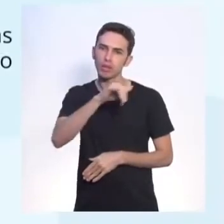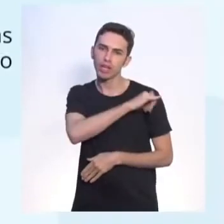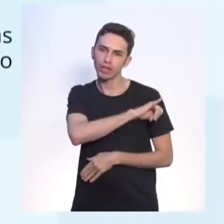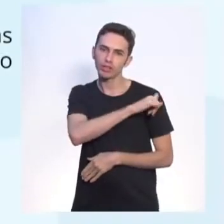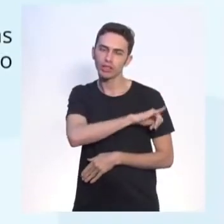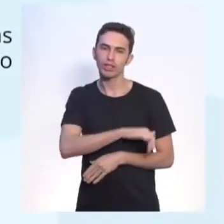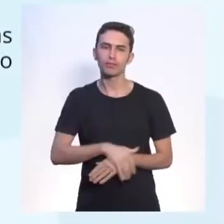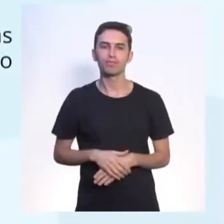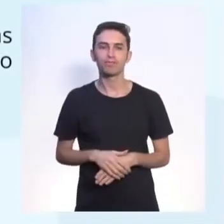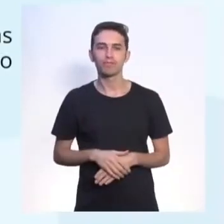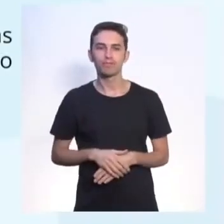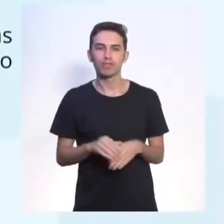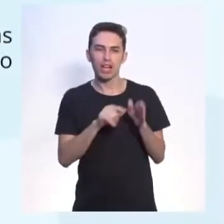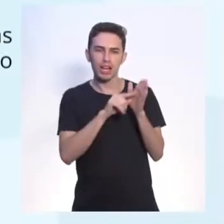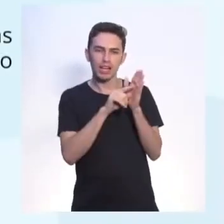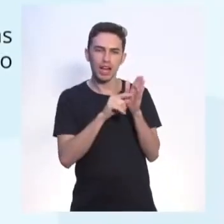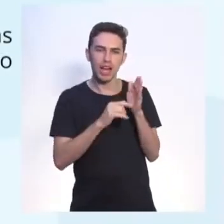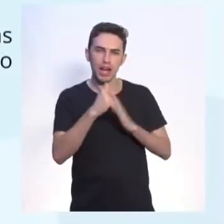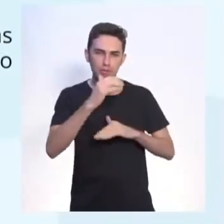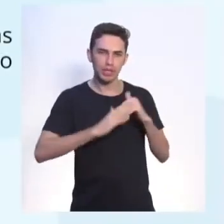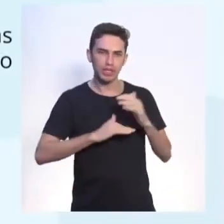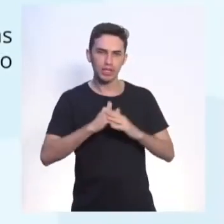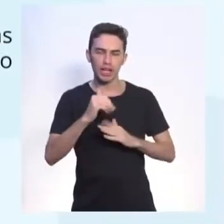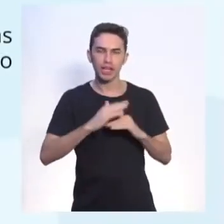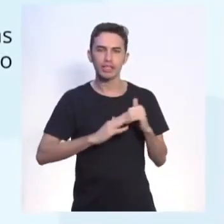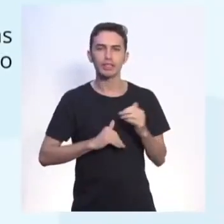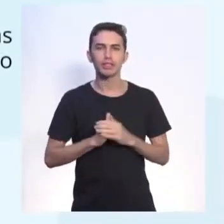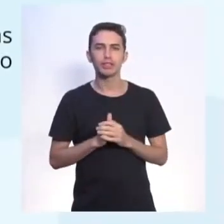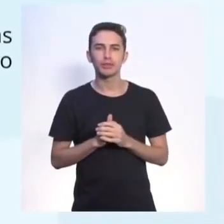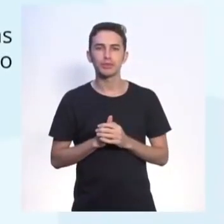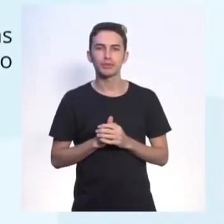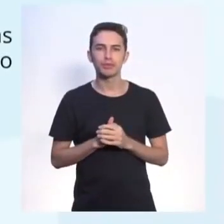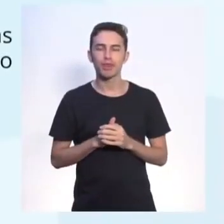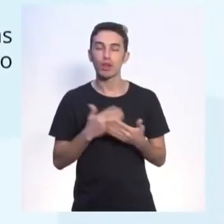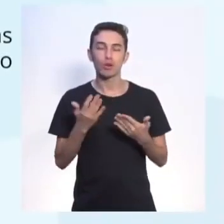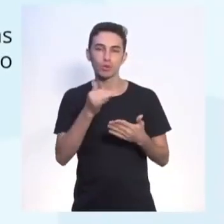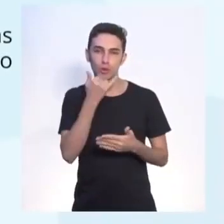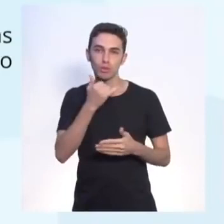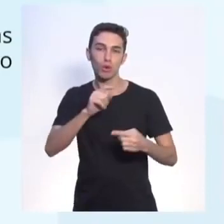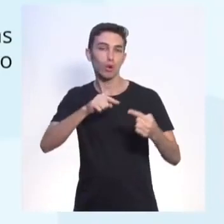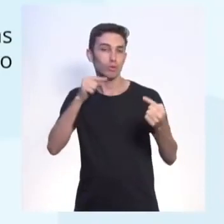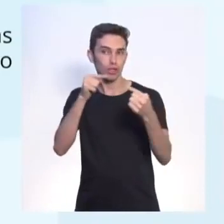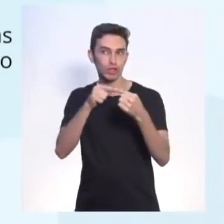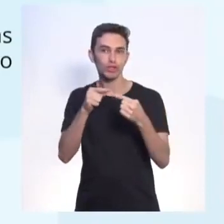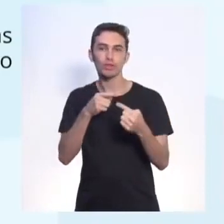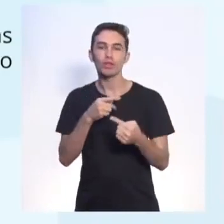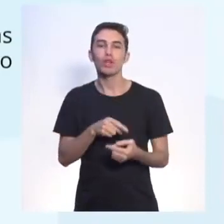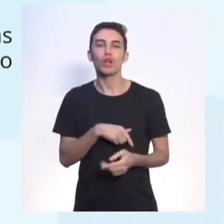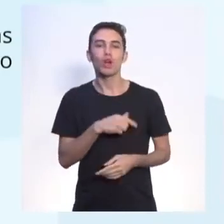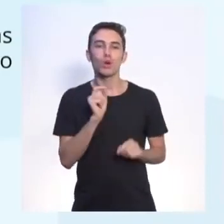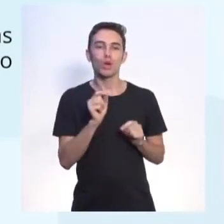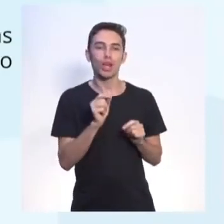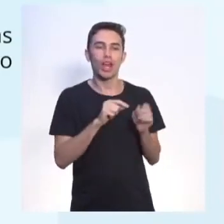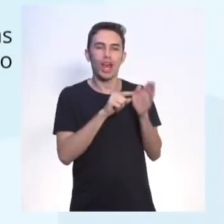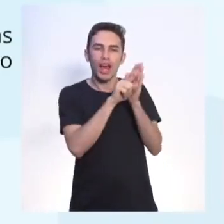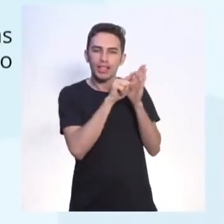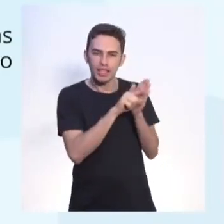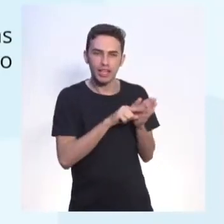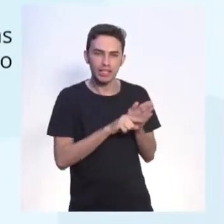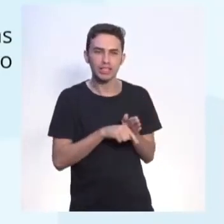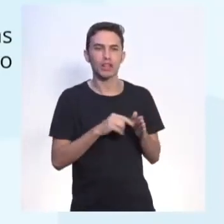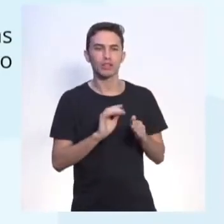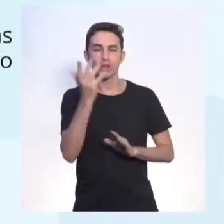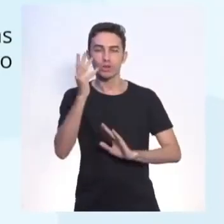Janeiro. Nós teremos como habilidade, como objetivo, analisar os acontecimentos